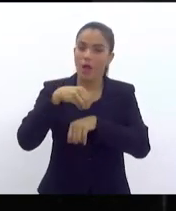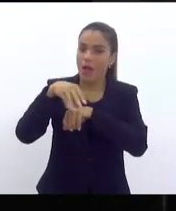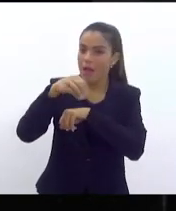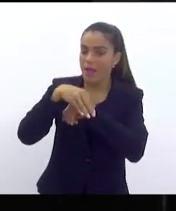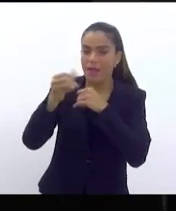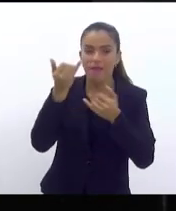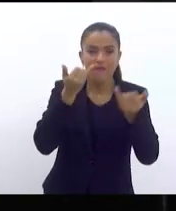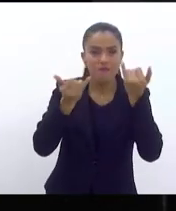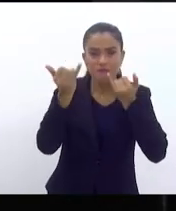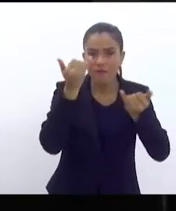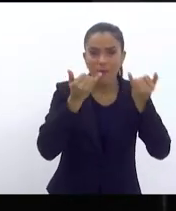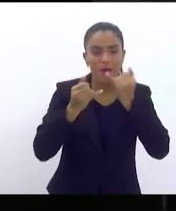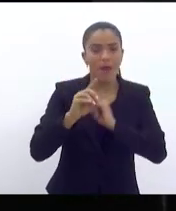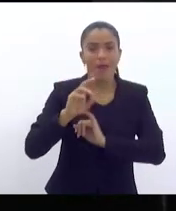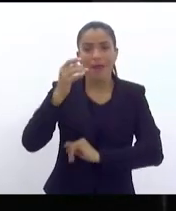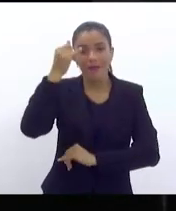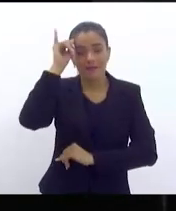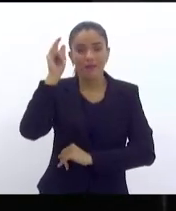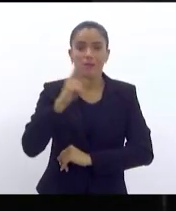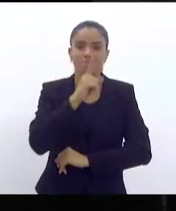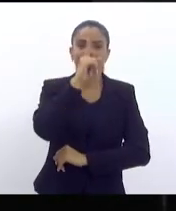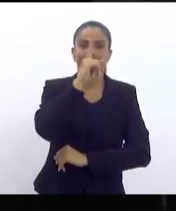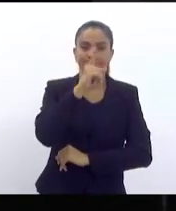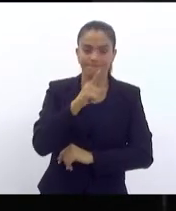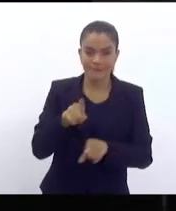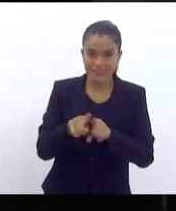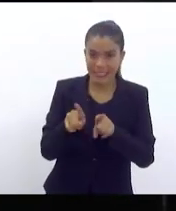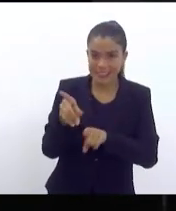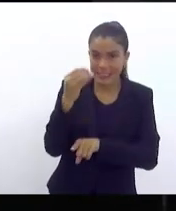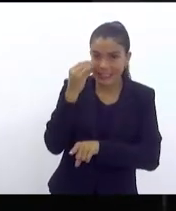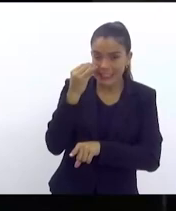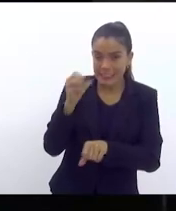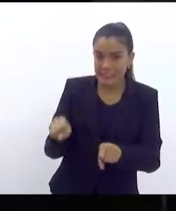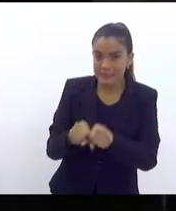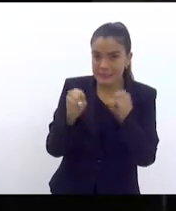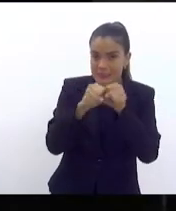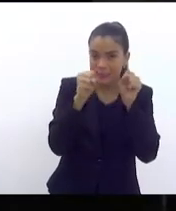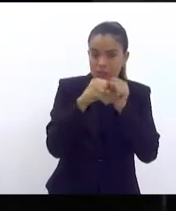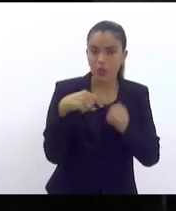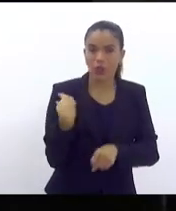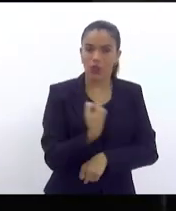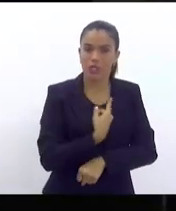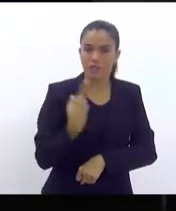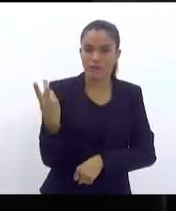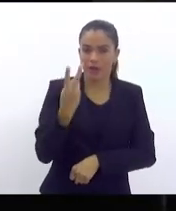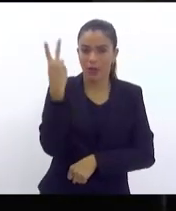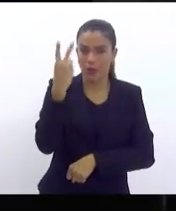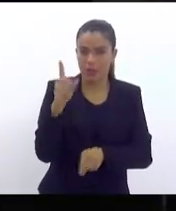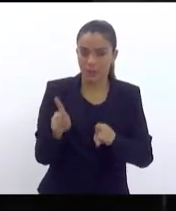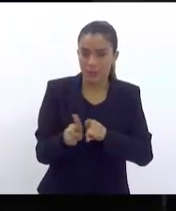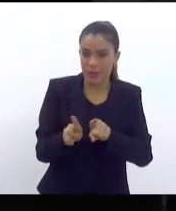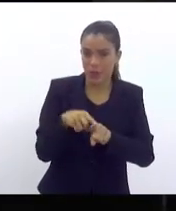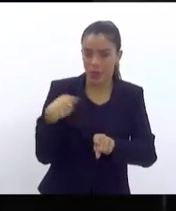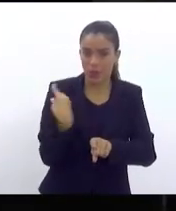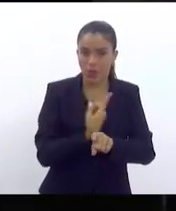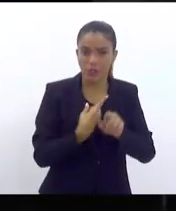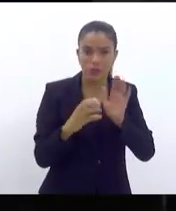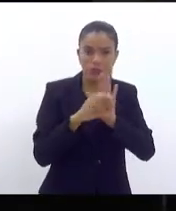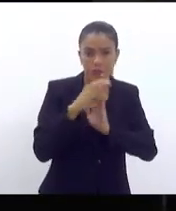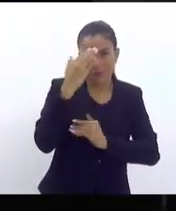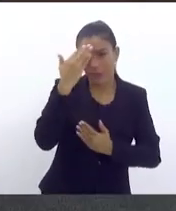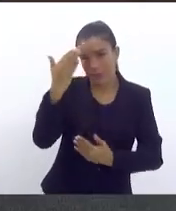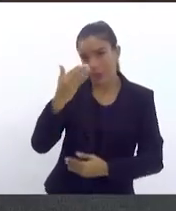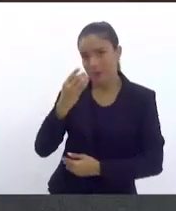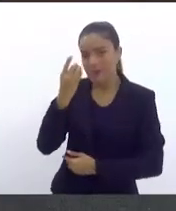falar é não nos calarmos diante dessa tentativa de destruição dos nossos valores e dos nossos conselhos obrigado